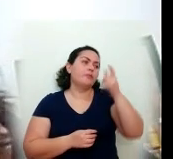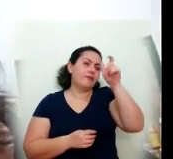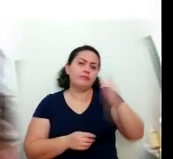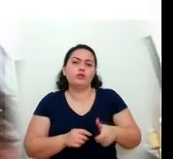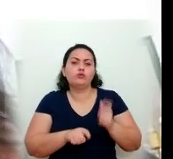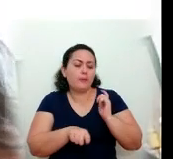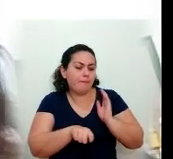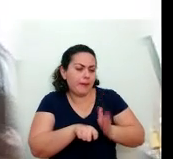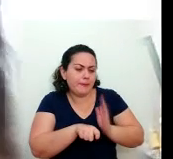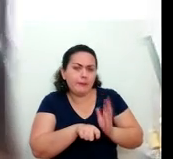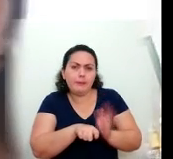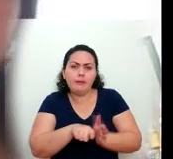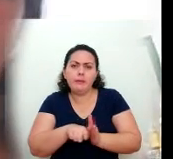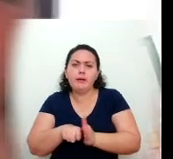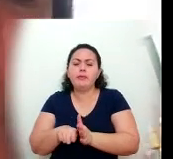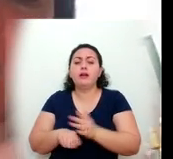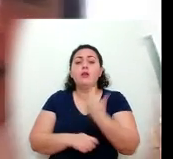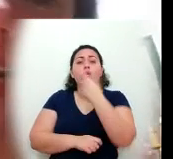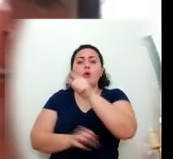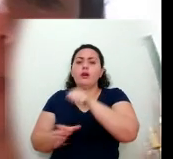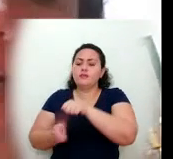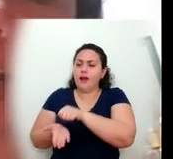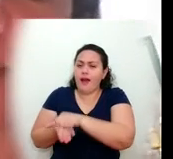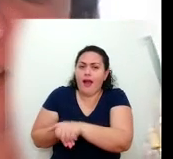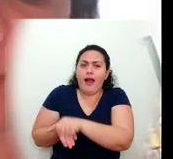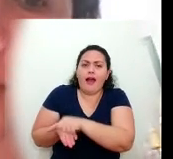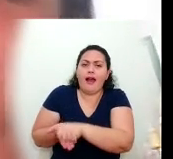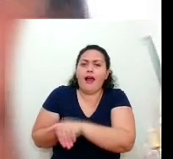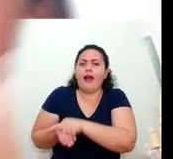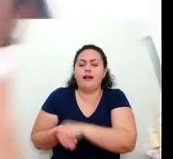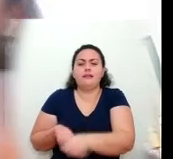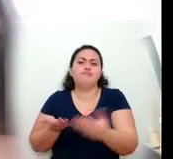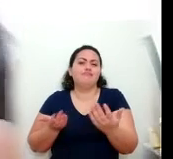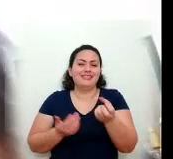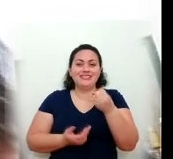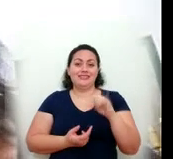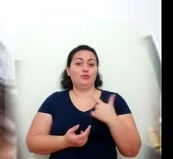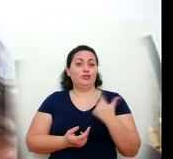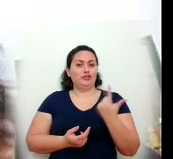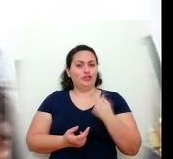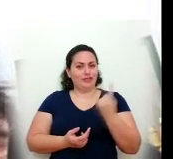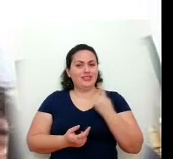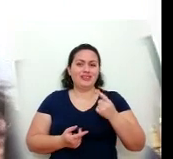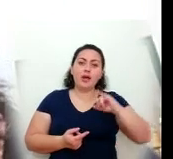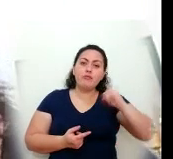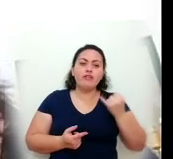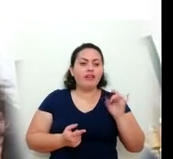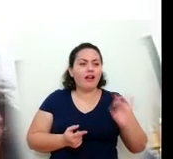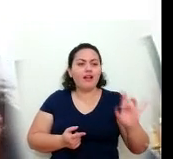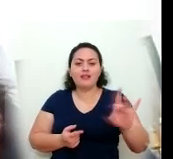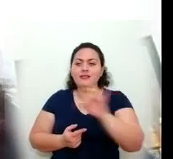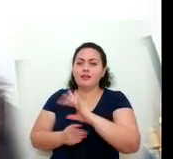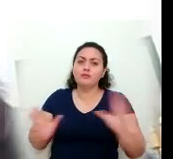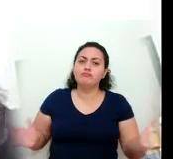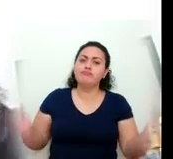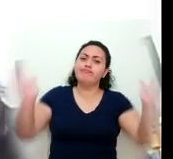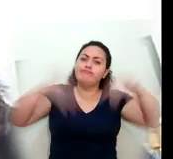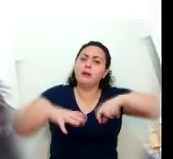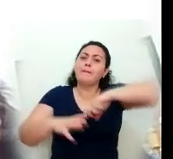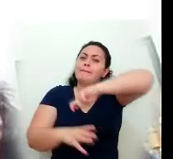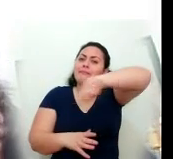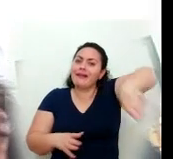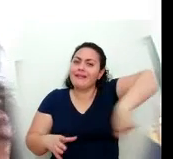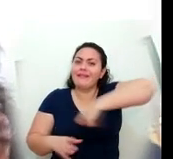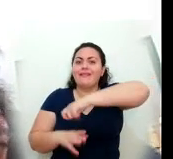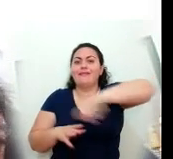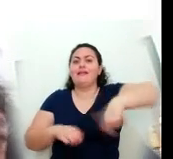um ingrediente, né? O outro tá ralando para quem não tá sozinho, né? E vai juntando tudo isso numa panela, né? E aí